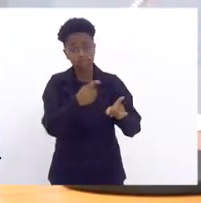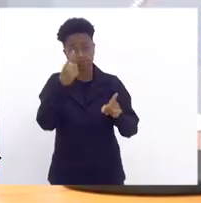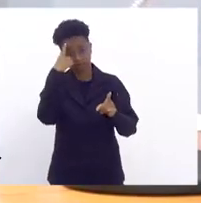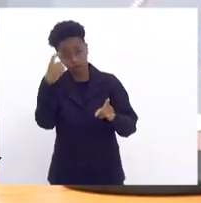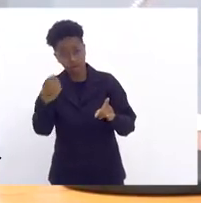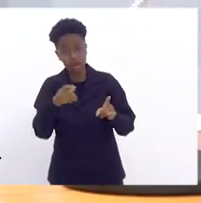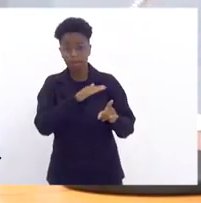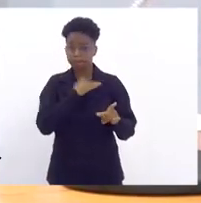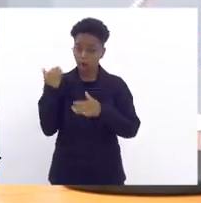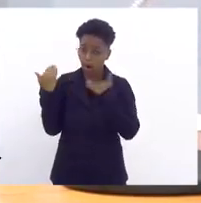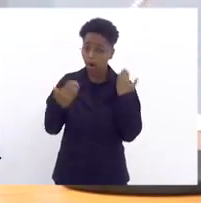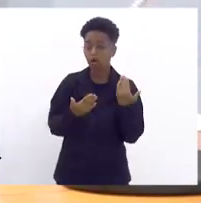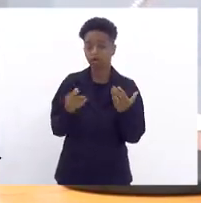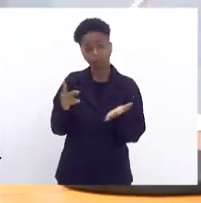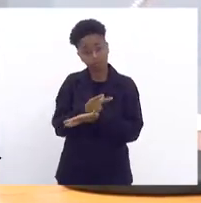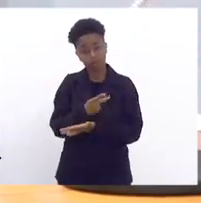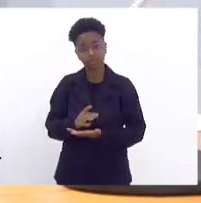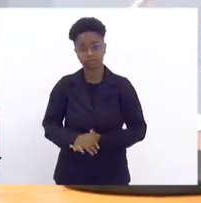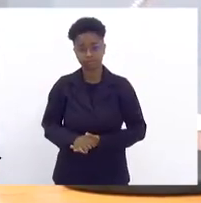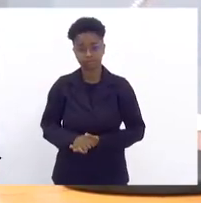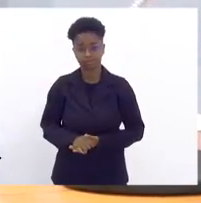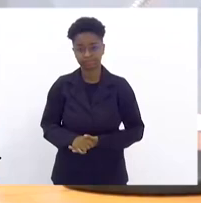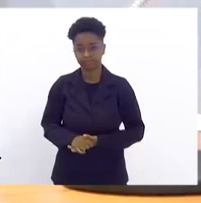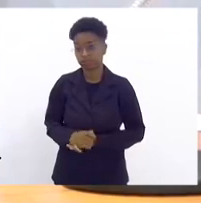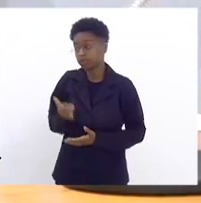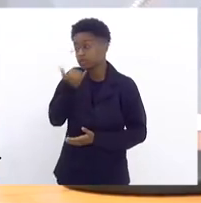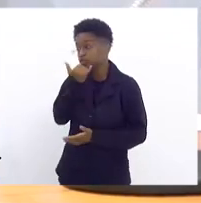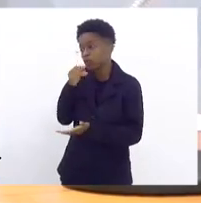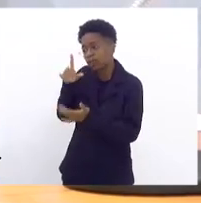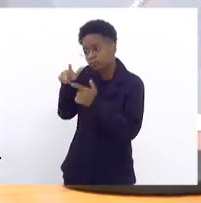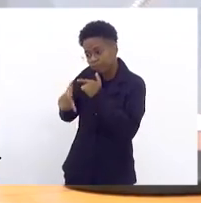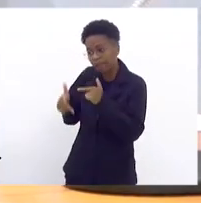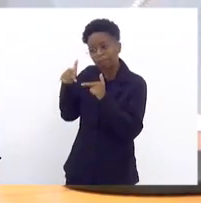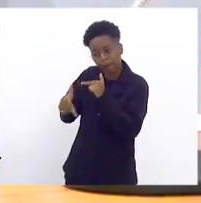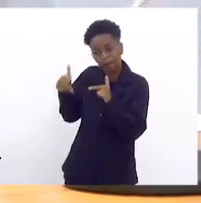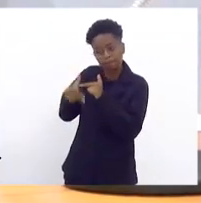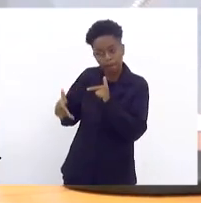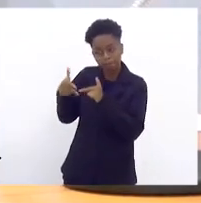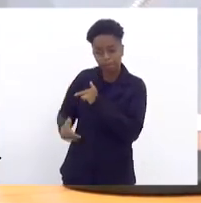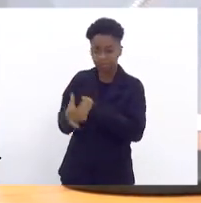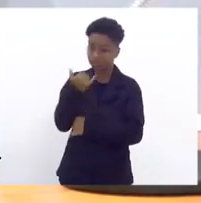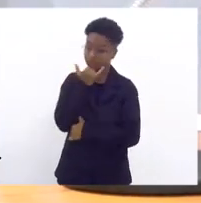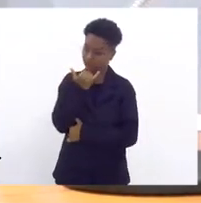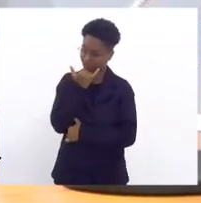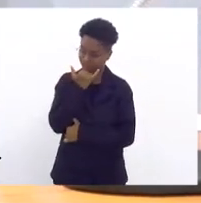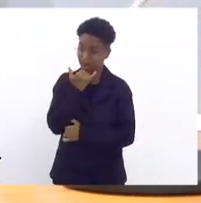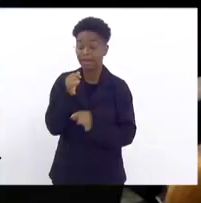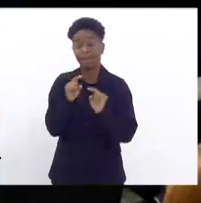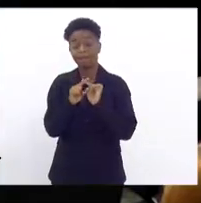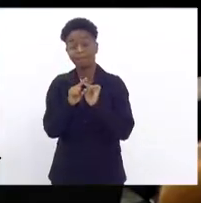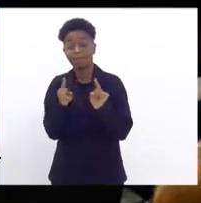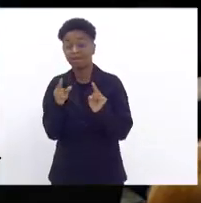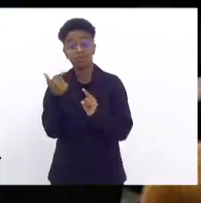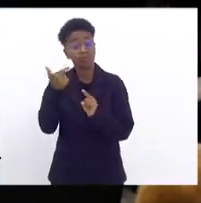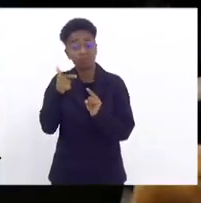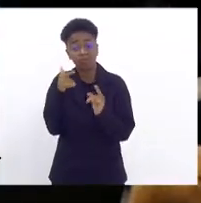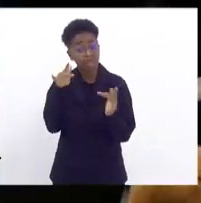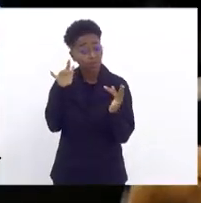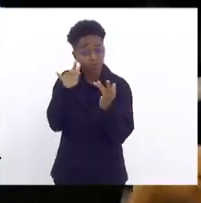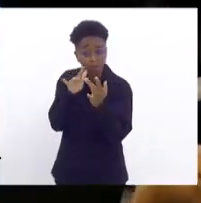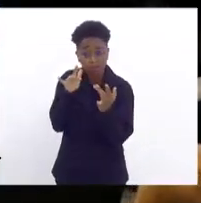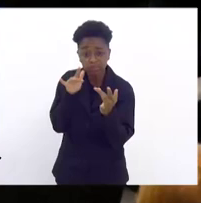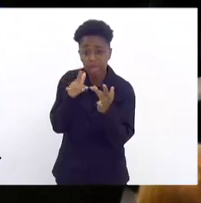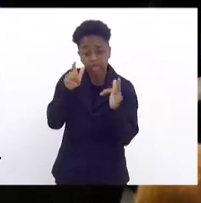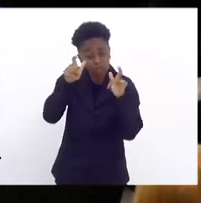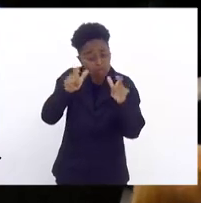mortas né me perdoe a parte da parte da parte se quer ao acesso ao prédio então